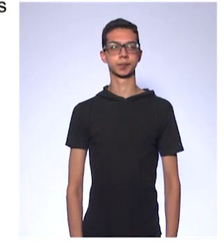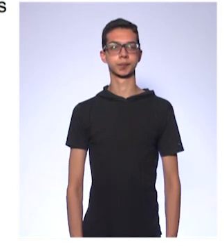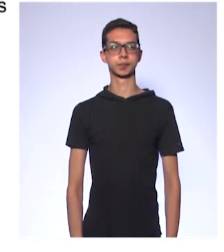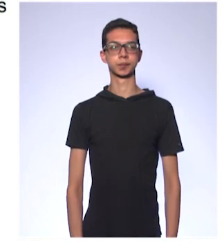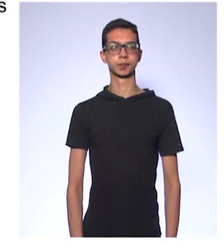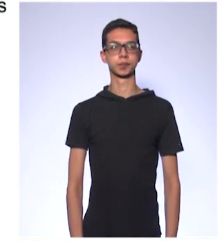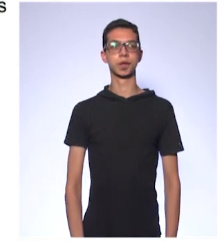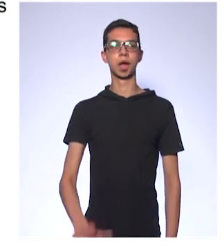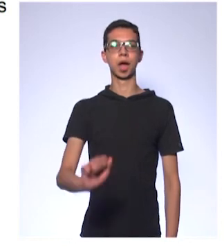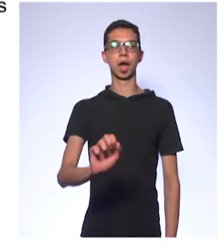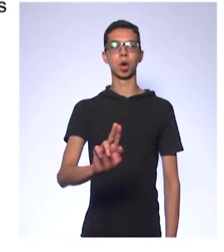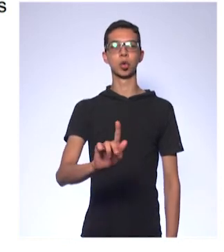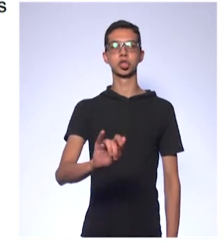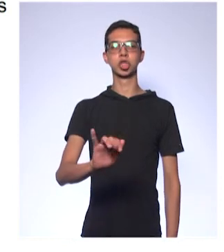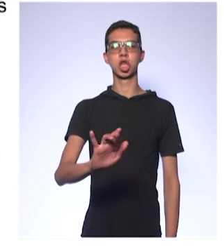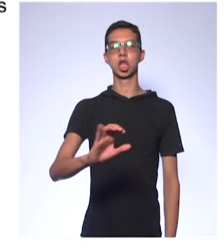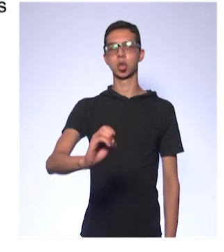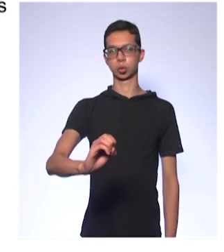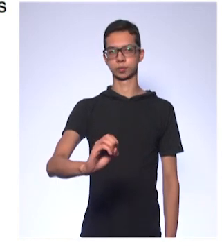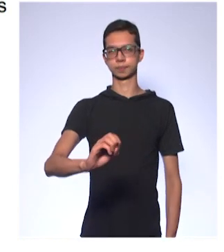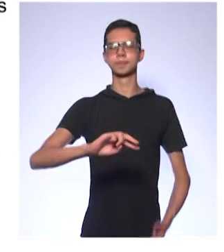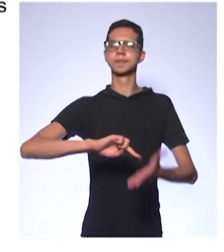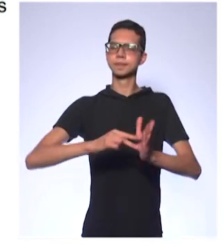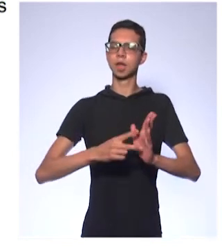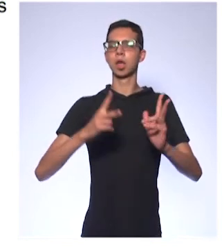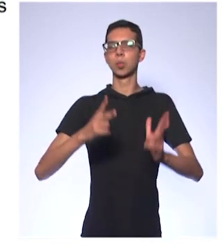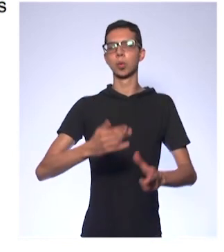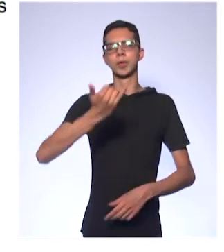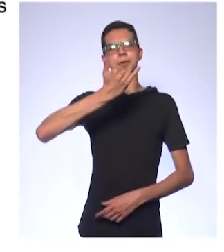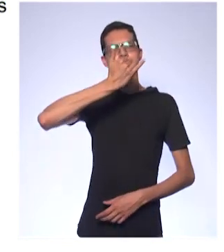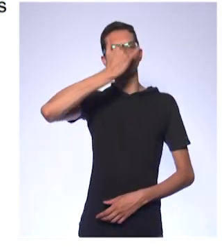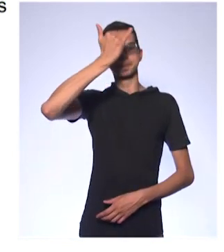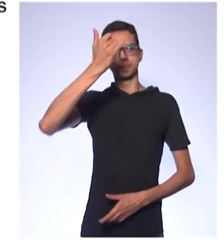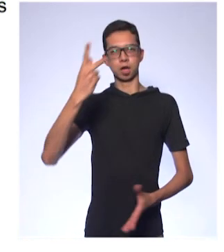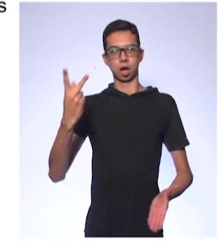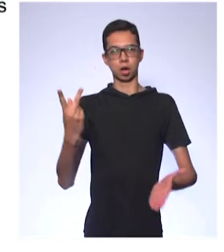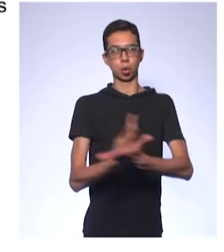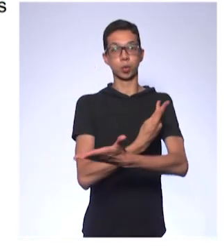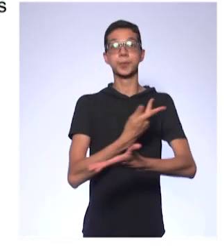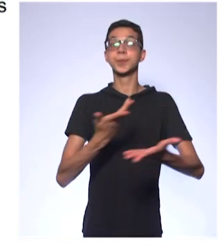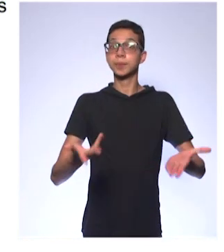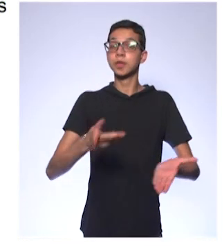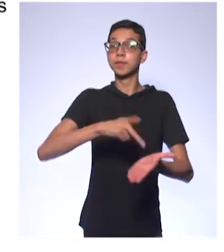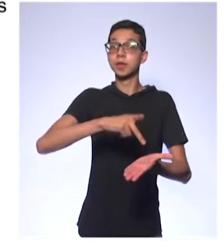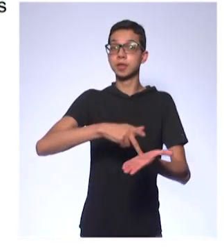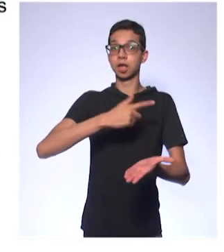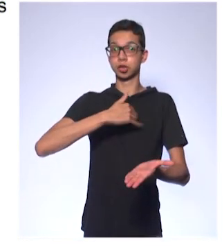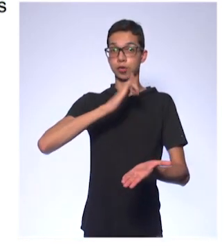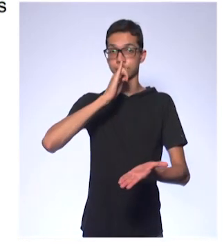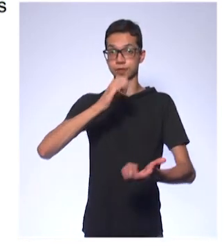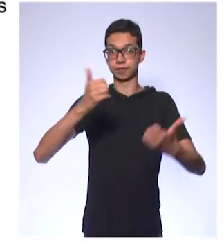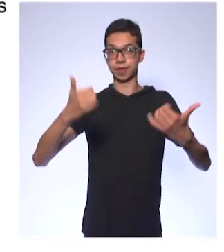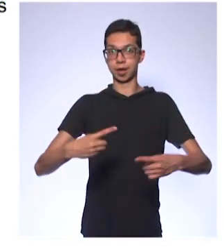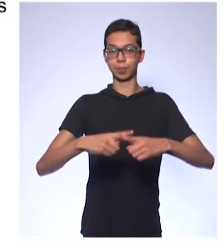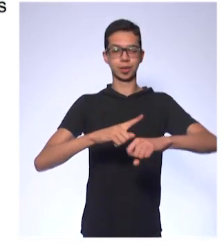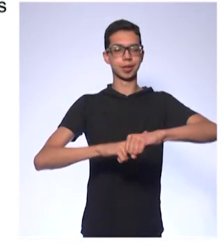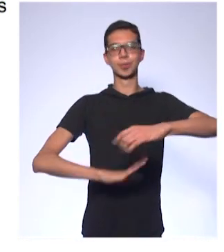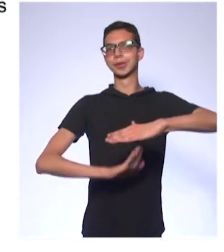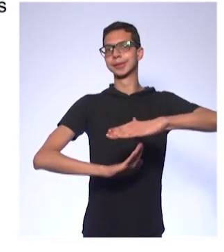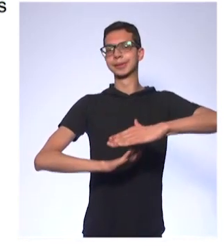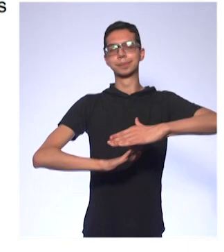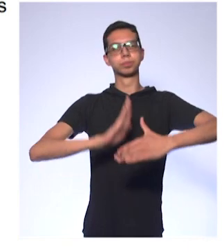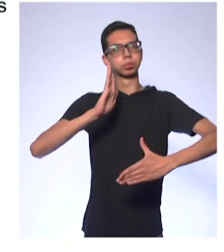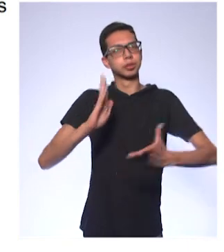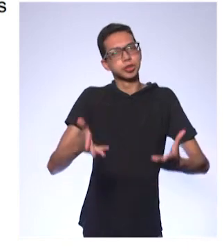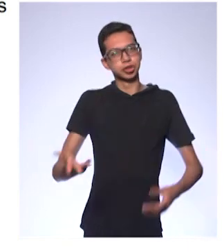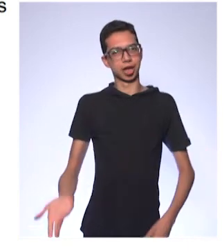sinais de tragédia, alguma coisa, né? Então, na verdade, eu vou falar já para vocês, nosso tempo já estourou, né? Essa questão